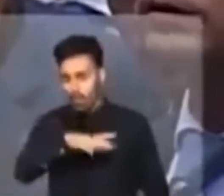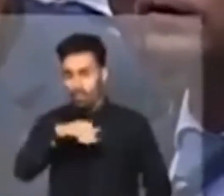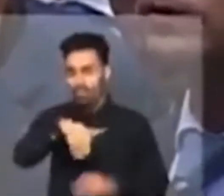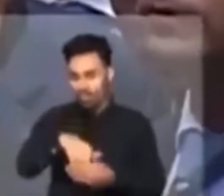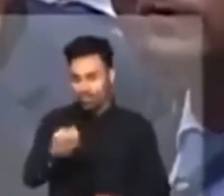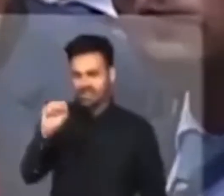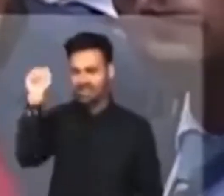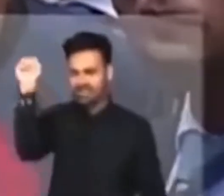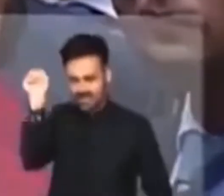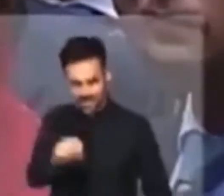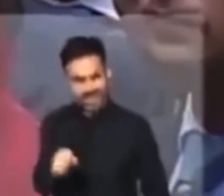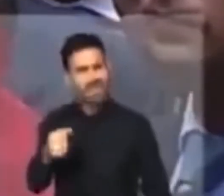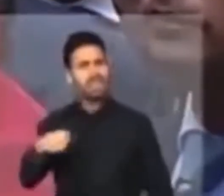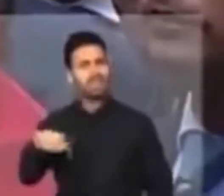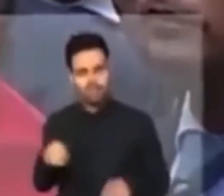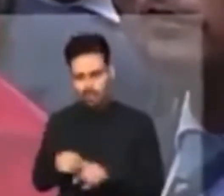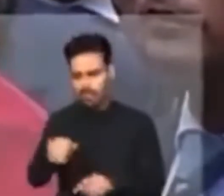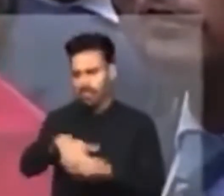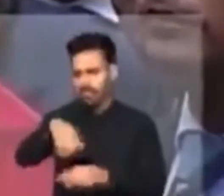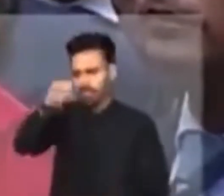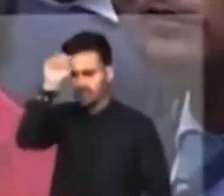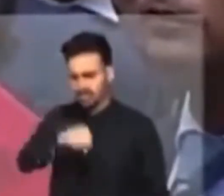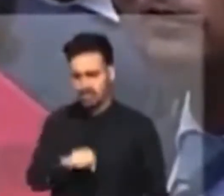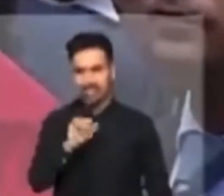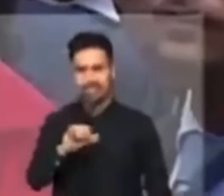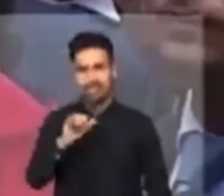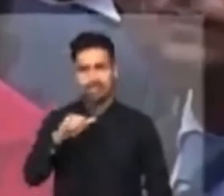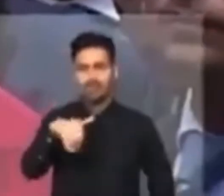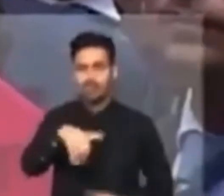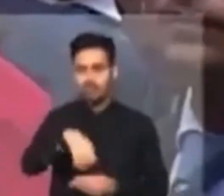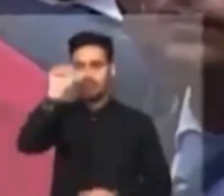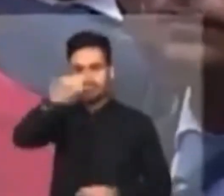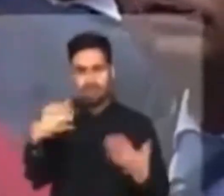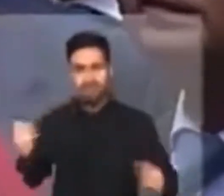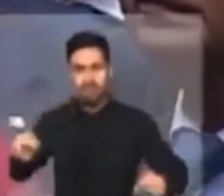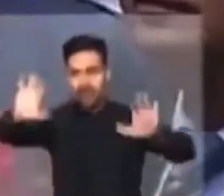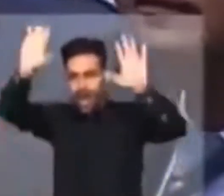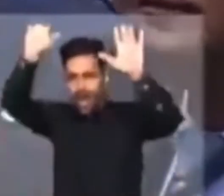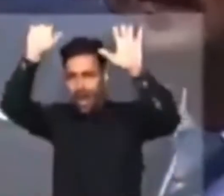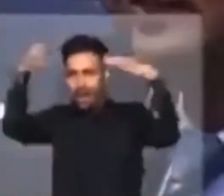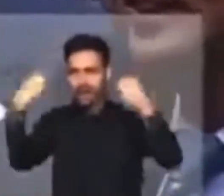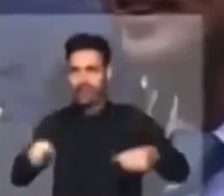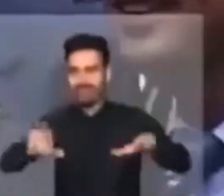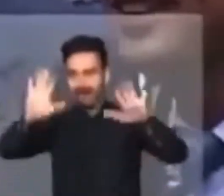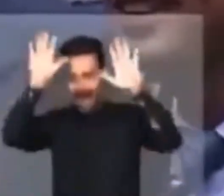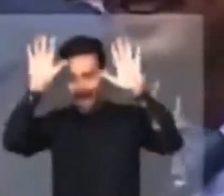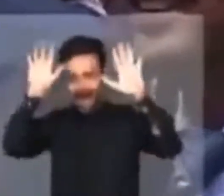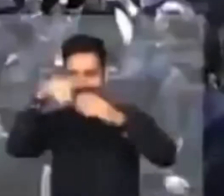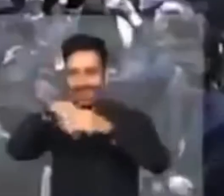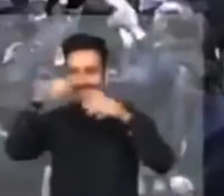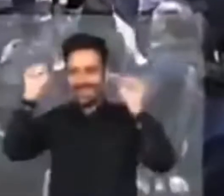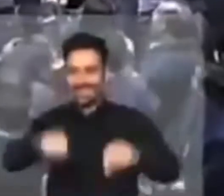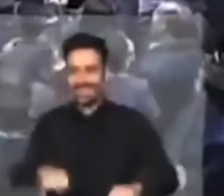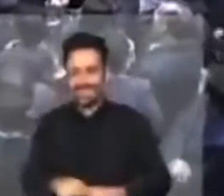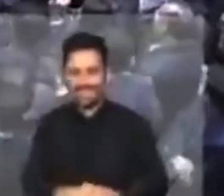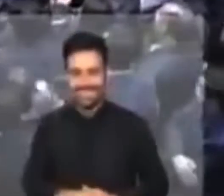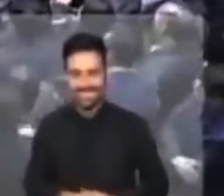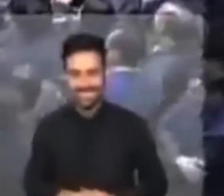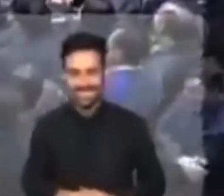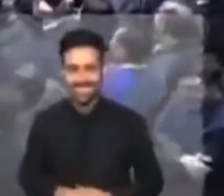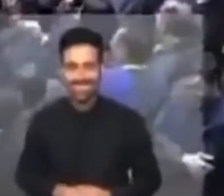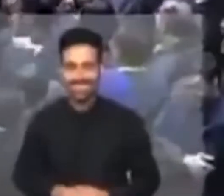nós votamos sim, e quem vota sim, coloca a mão pra cima, coloca a mão pra cima.